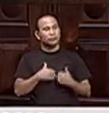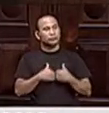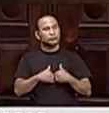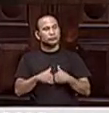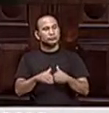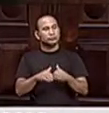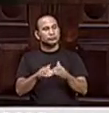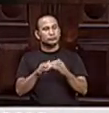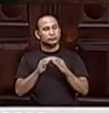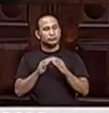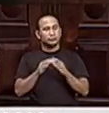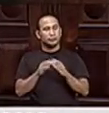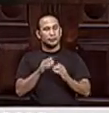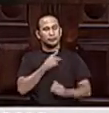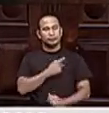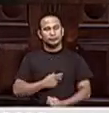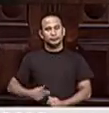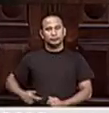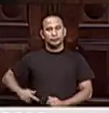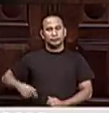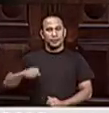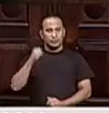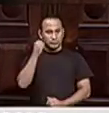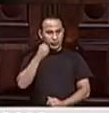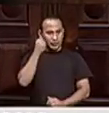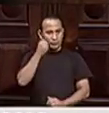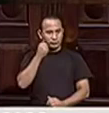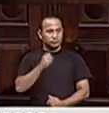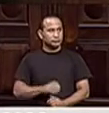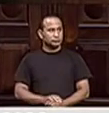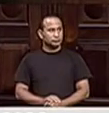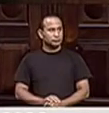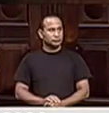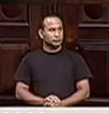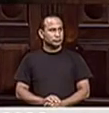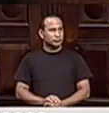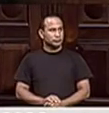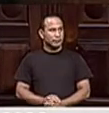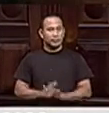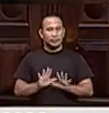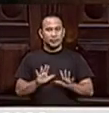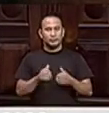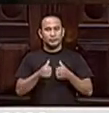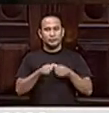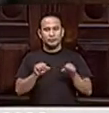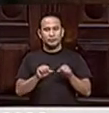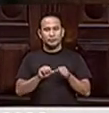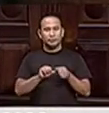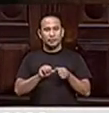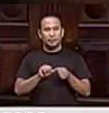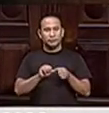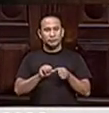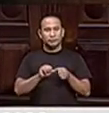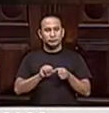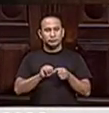continuaria na presidência do Senado, mas ficava excluído